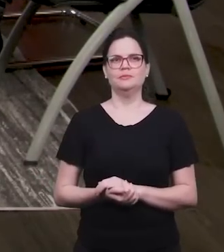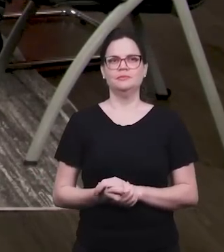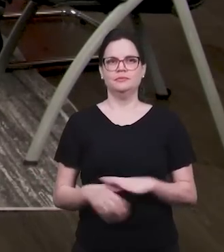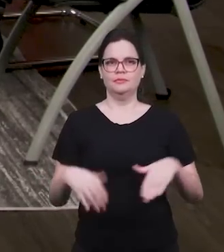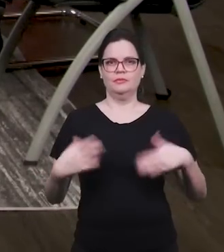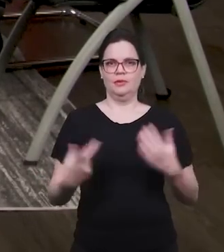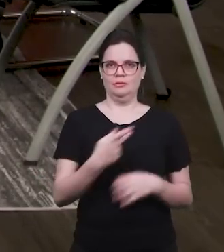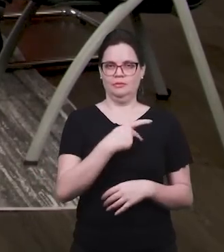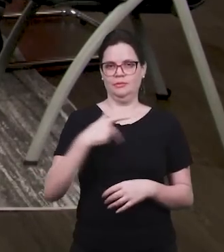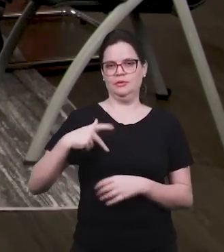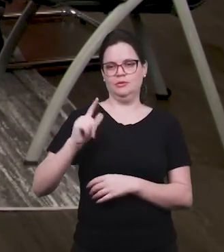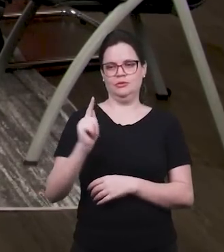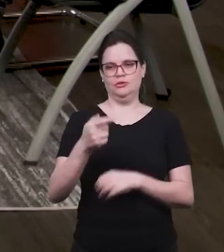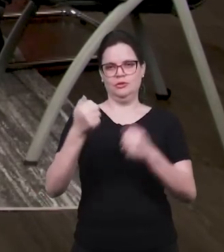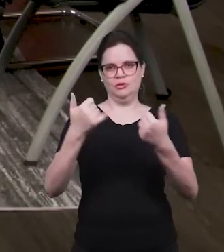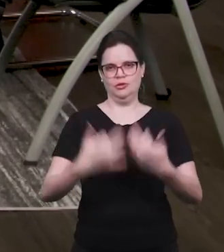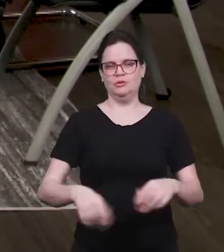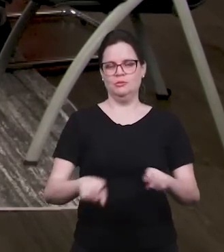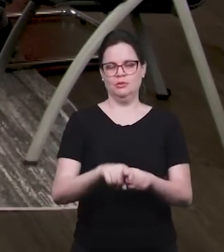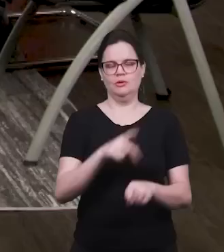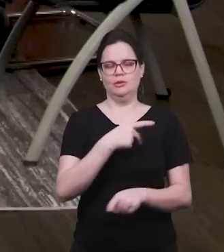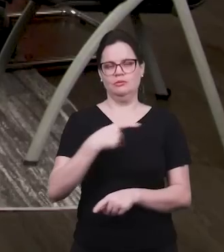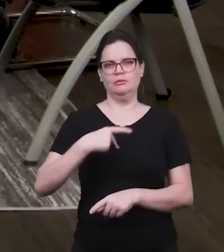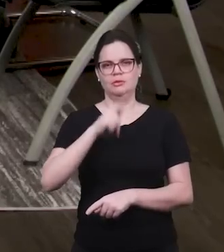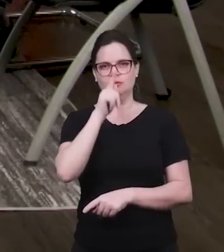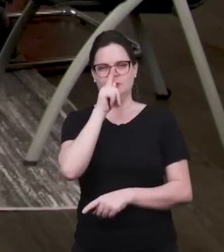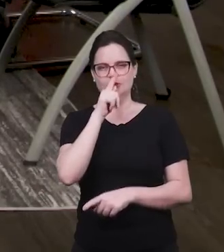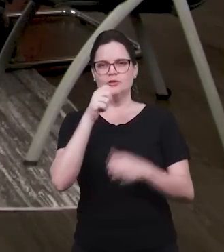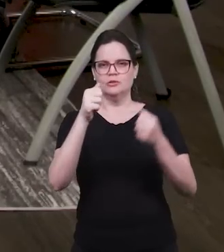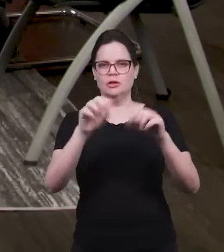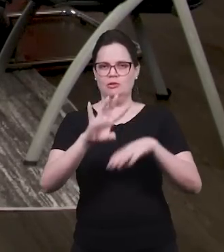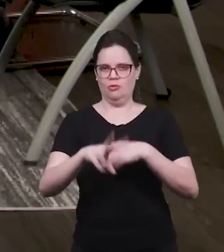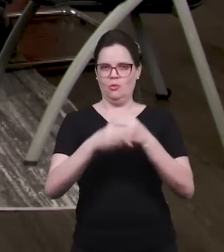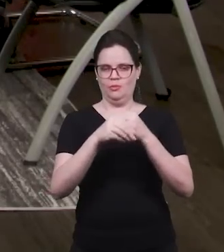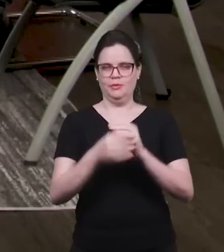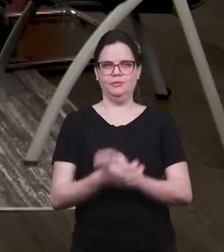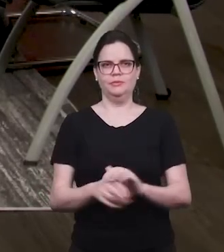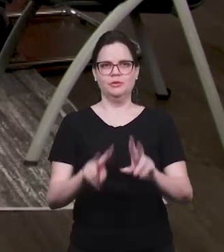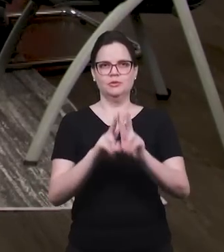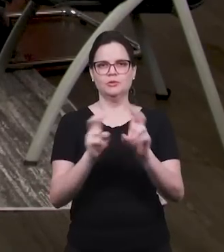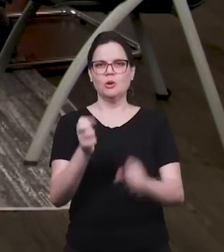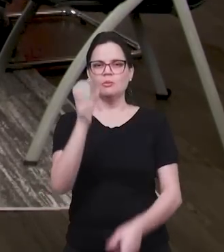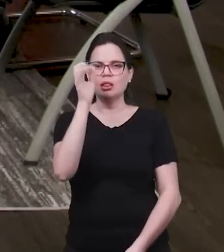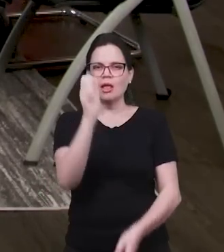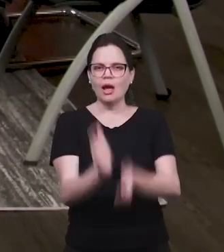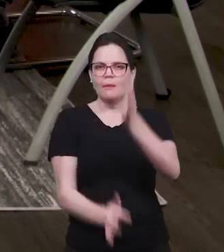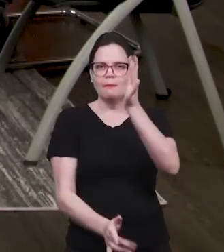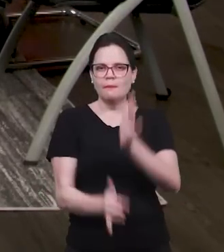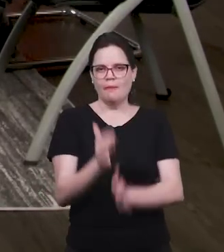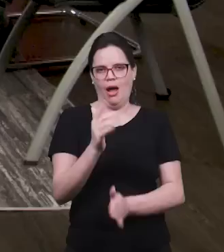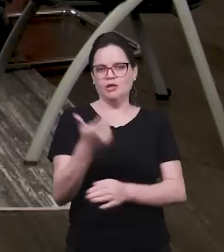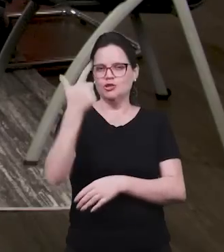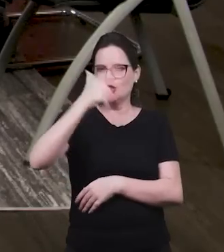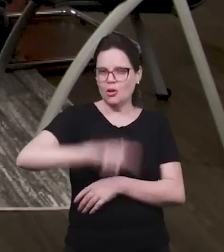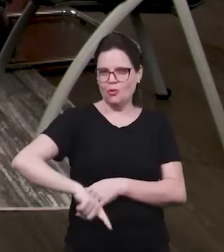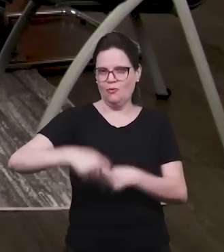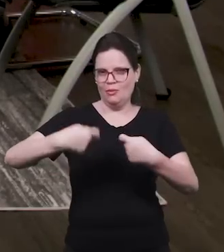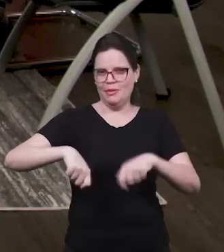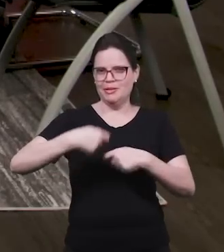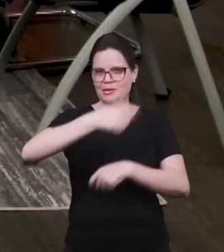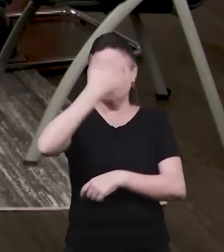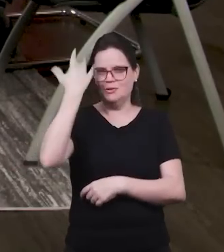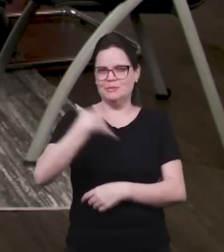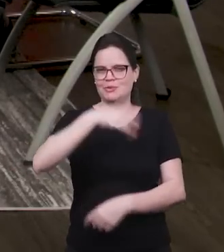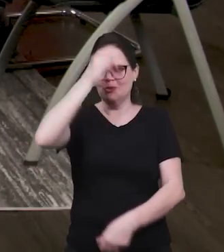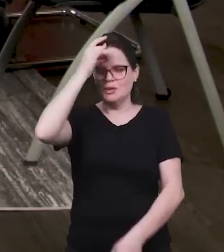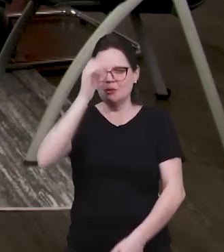Bom, dentro do que o pastor Gedeuti abordou, o pastor Gilson também abordou, sobre esse derramar do Espírito, esse